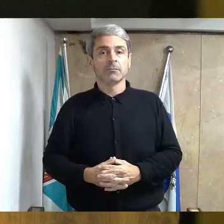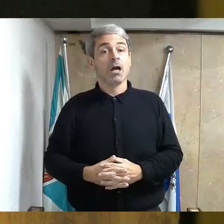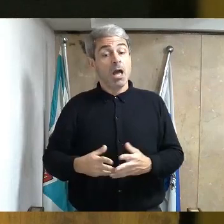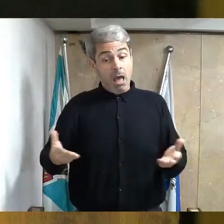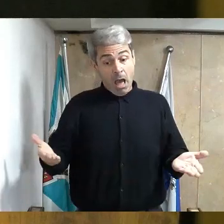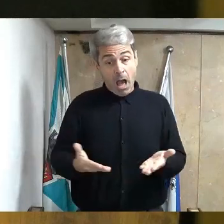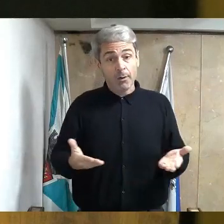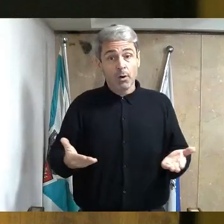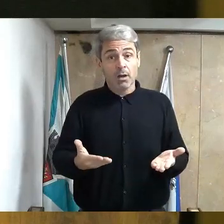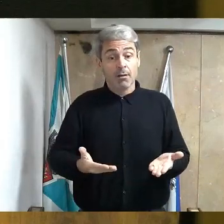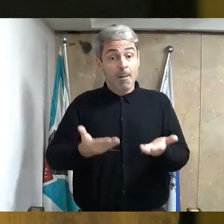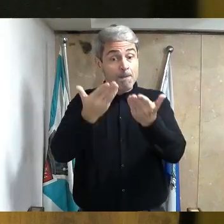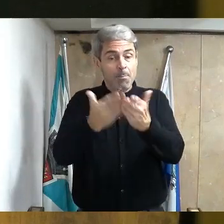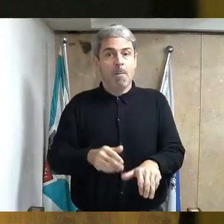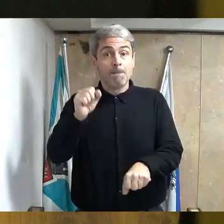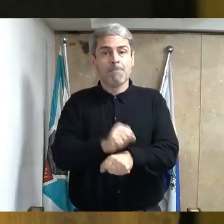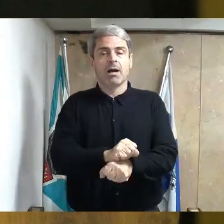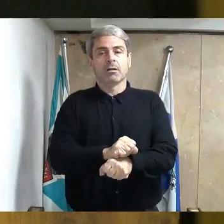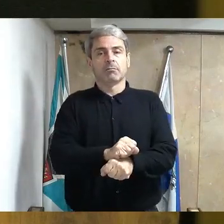Chegou a hora do basta.